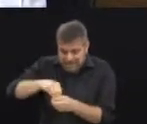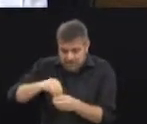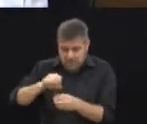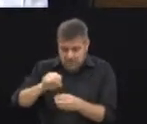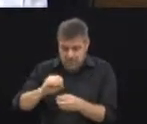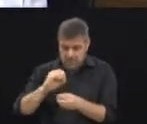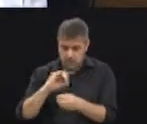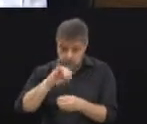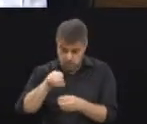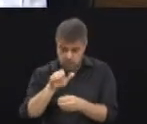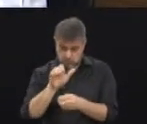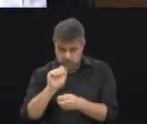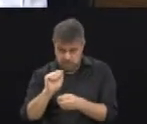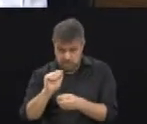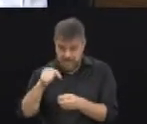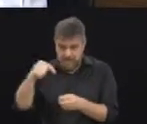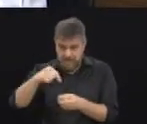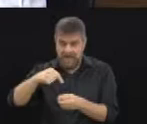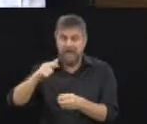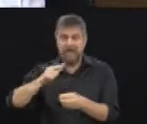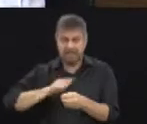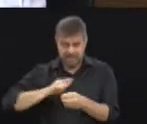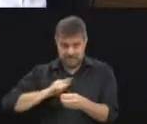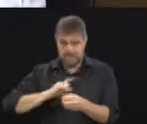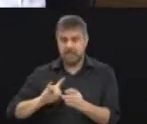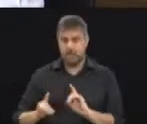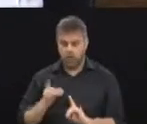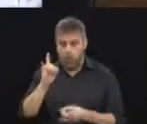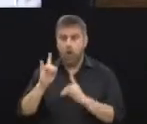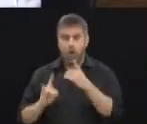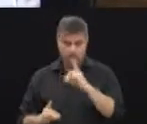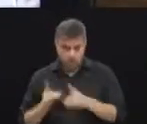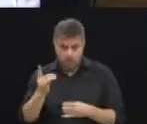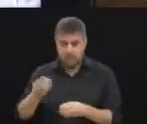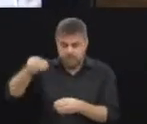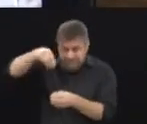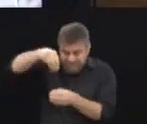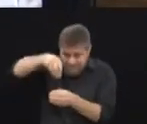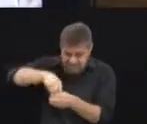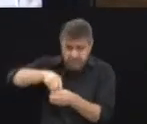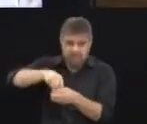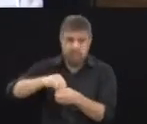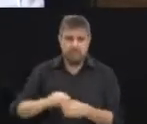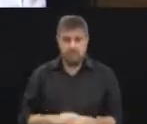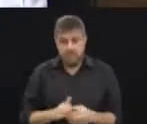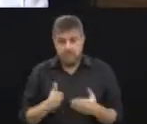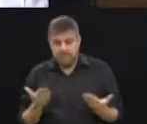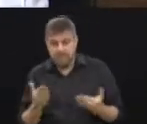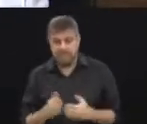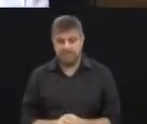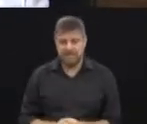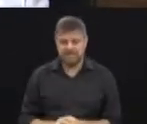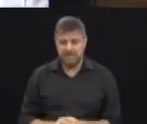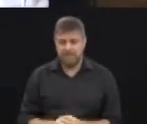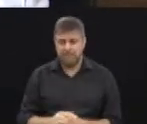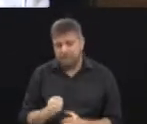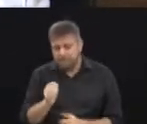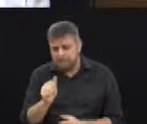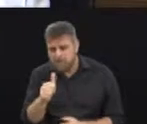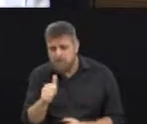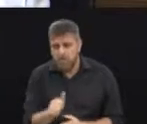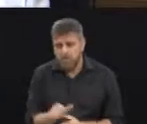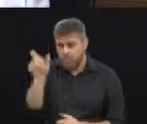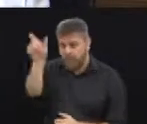Max. Esse Glycine Max, você vai ver lá, ele tem um componente estrogênico. Mas, às vezes, a quantidade